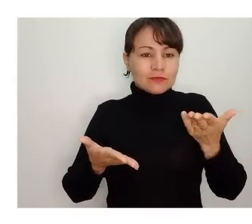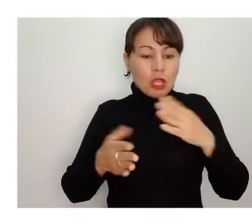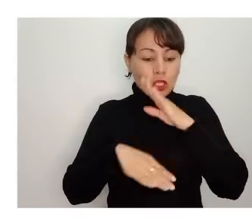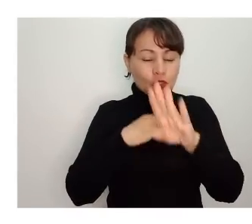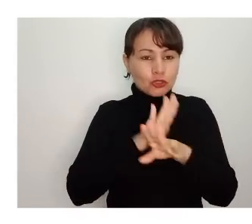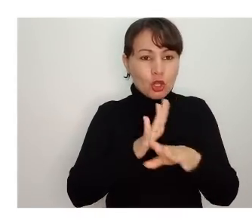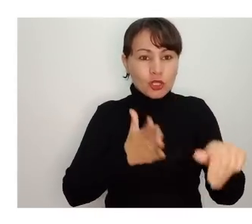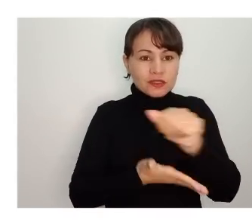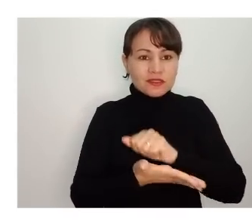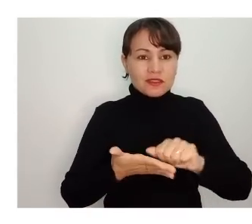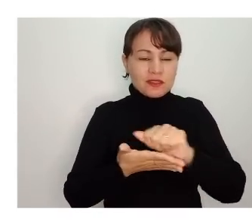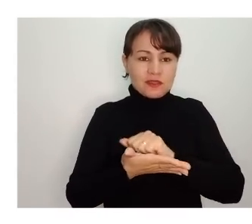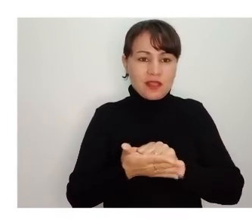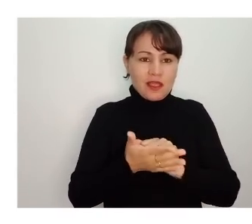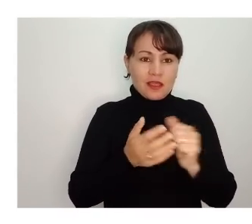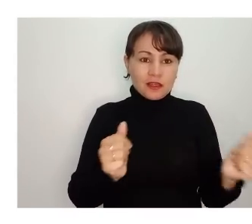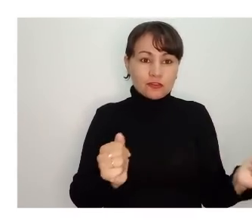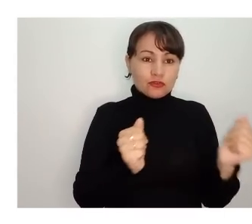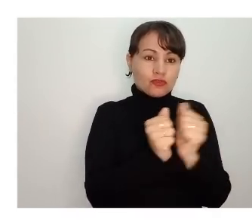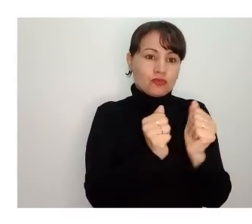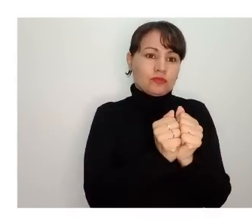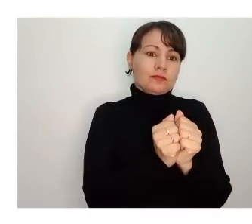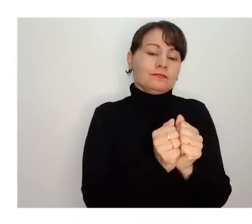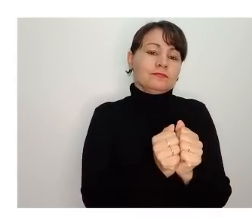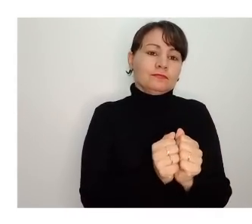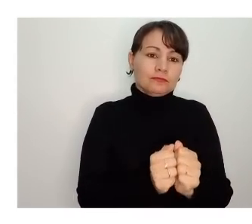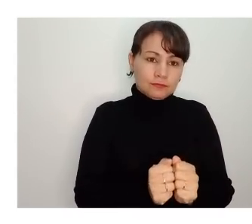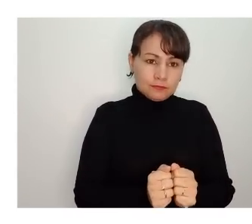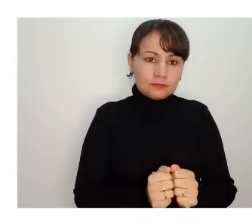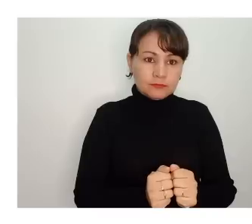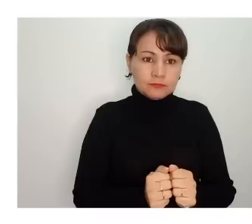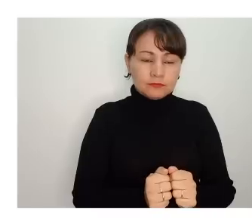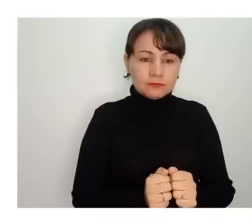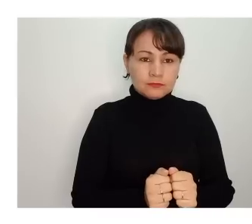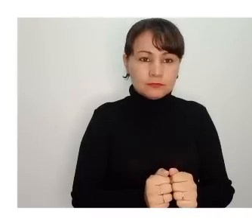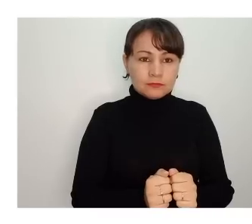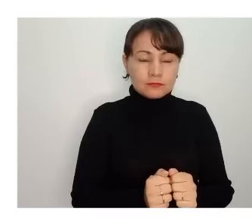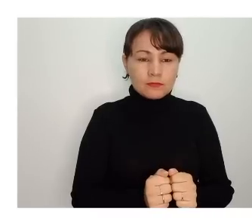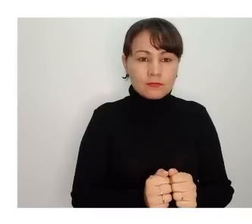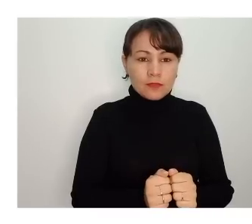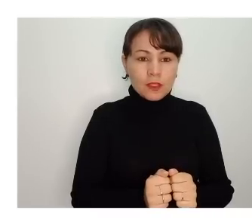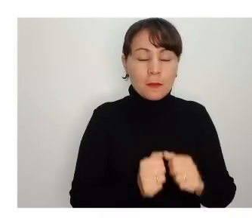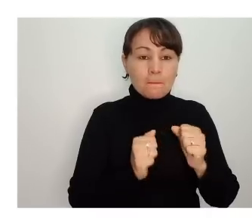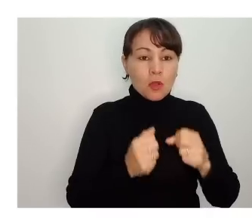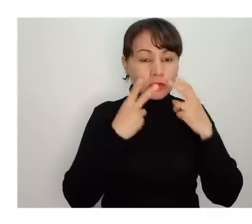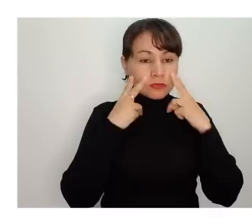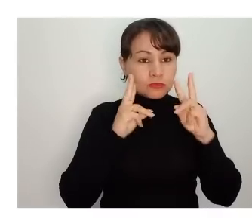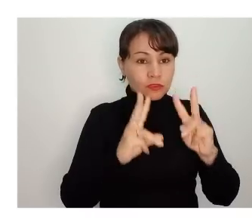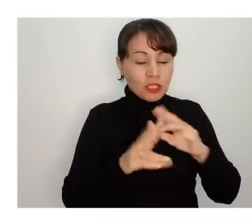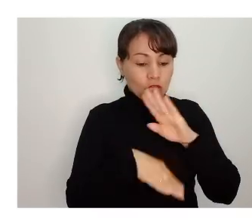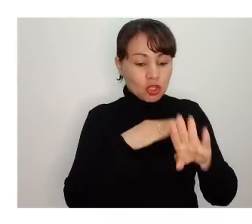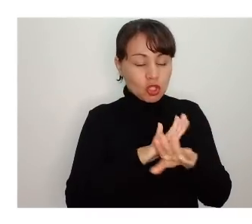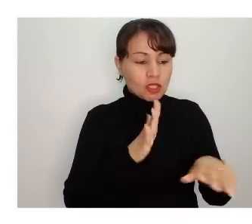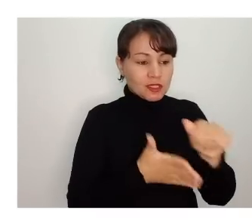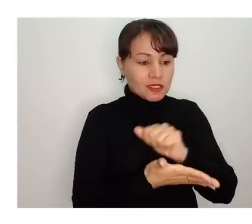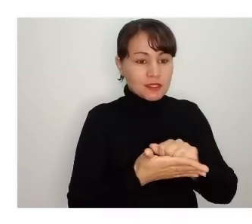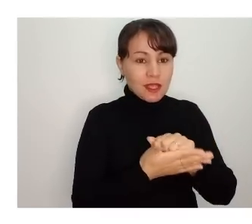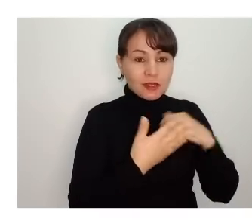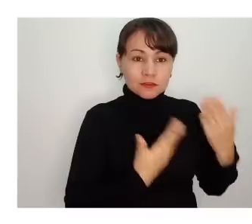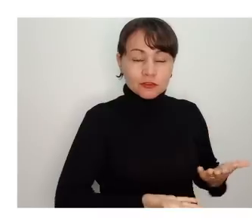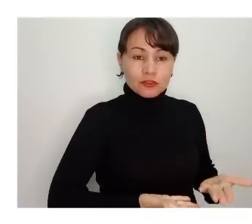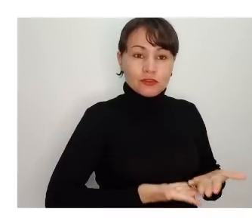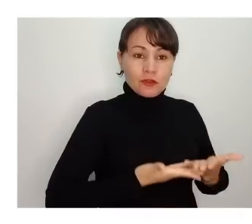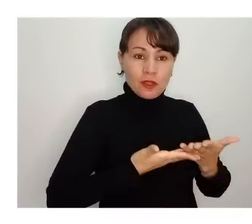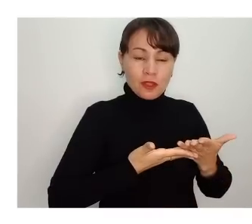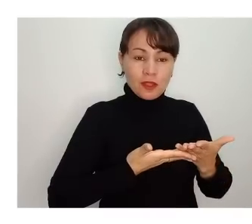estimular todas essas áreas concomitantemente. Então, a gente pode ver aqui quantas áreas que